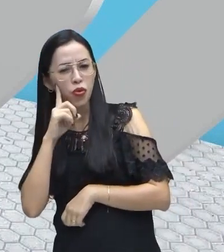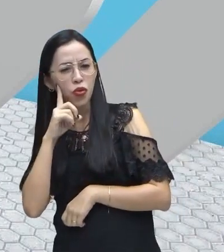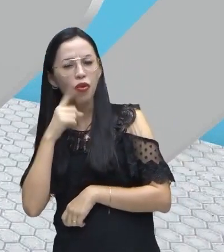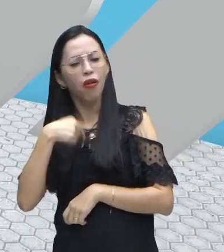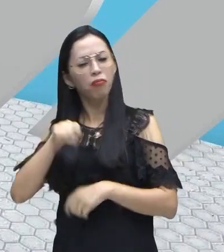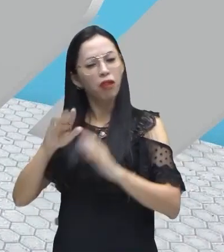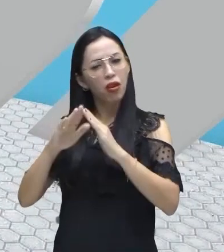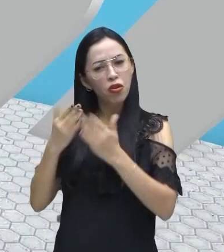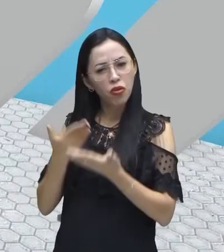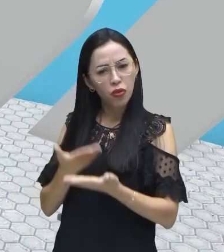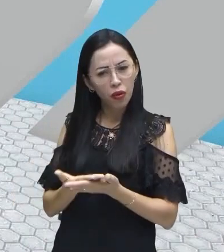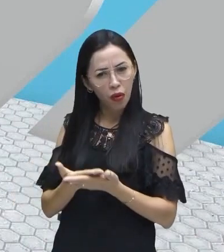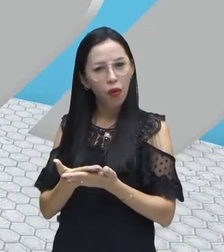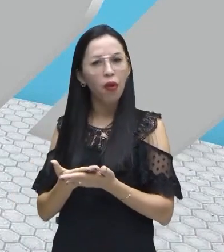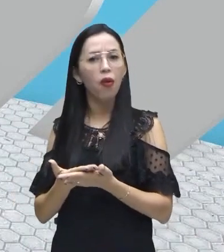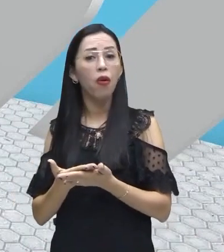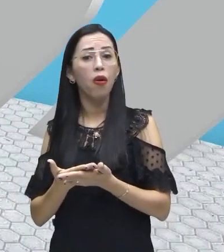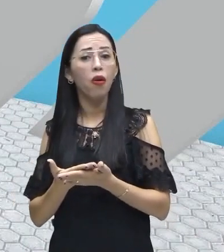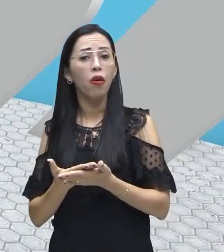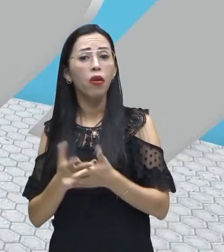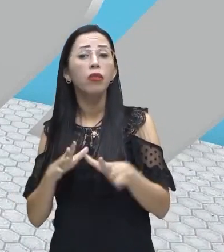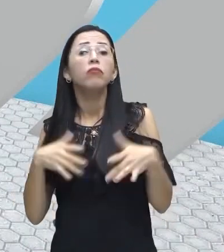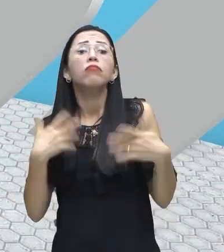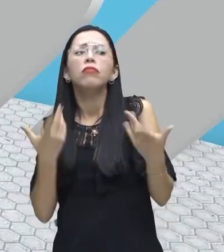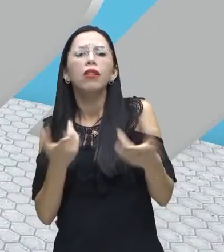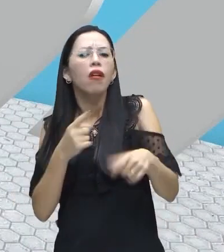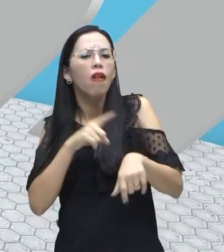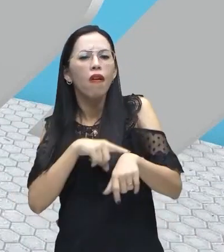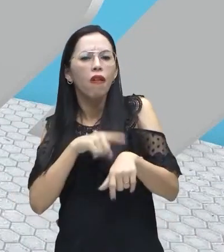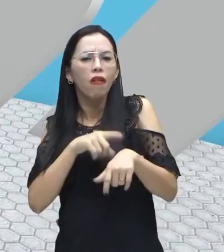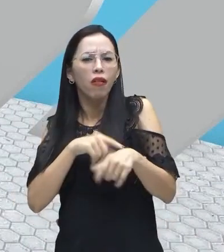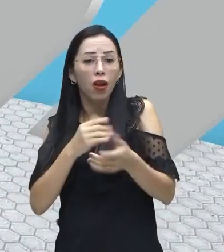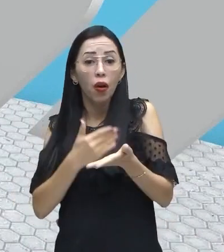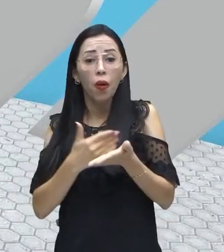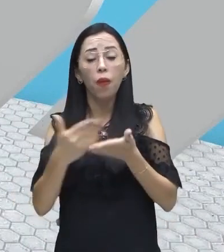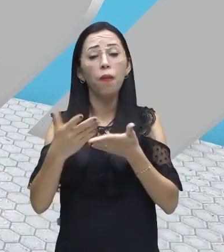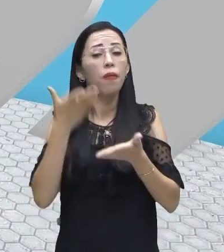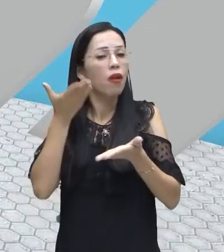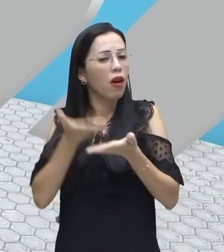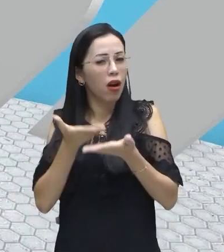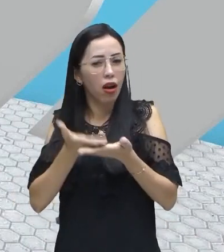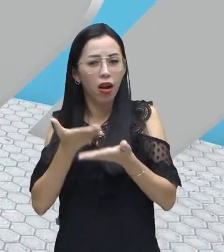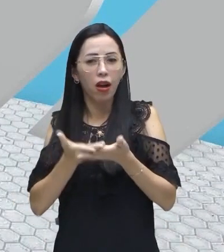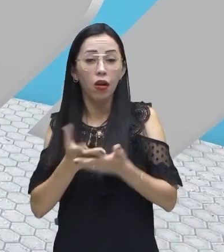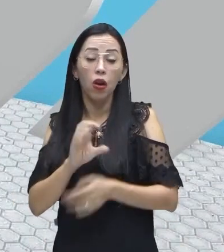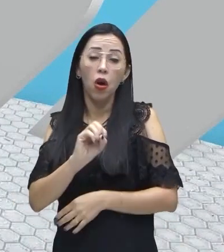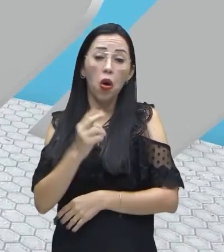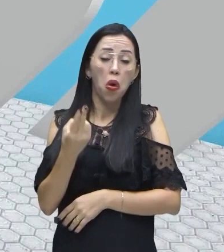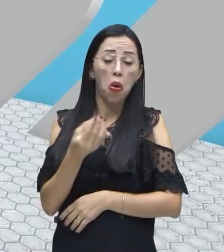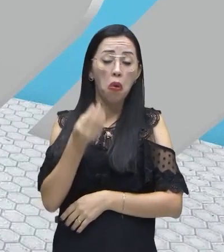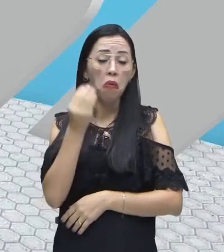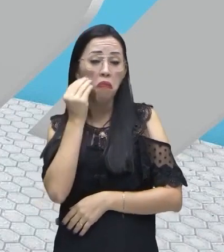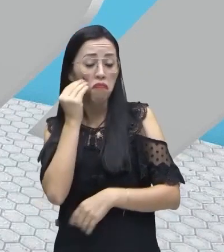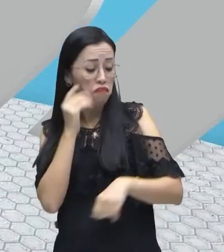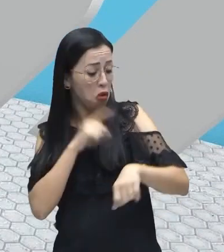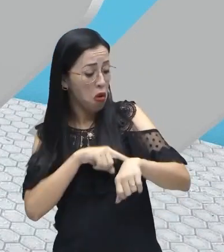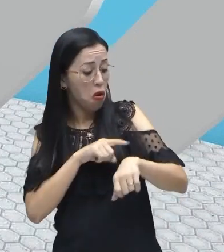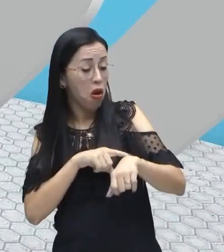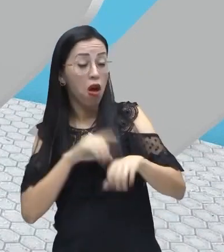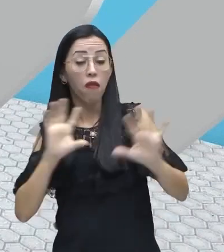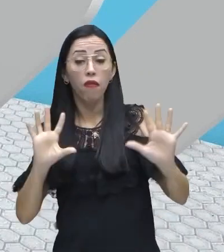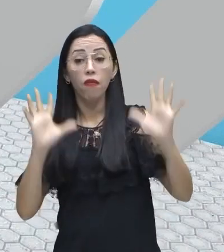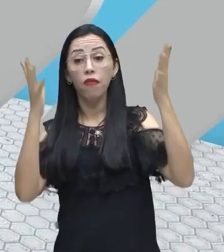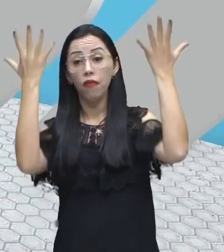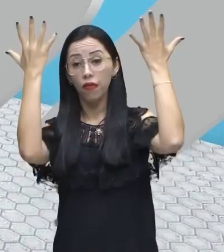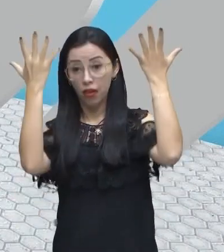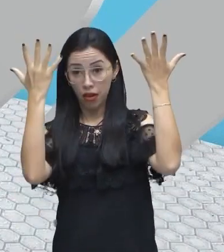na hora de olhar que horário vai começar a nossa aula, seja o horário de ver uma festa de aniversário do coleguinha, seja para prestar